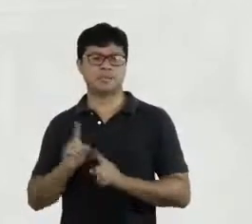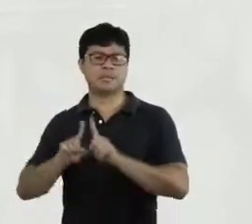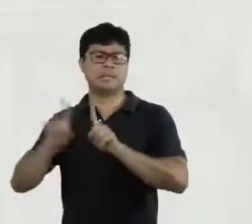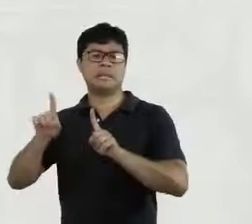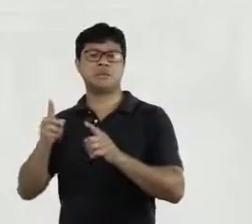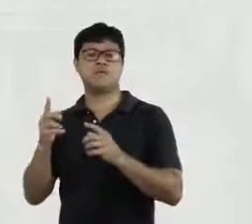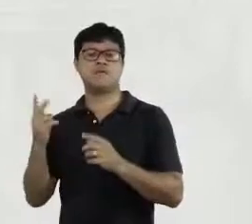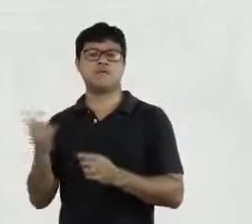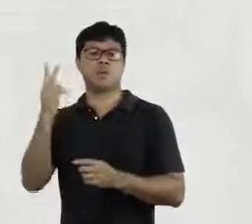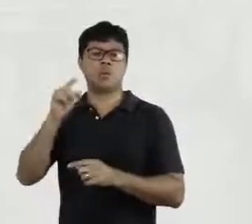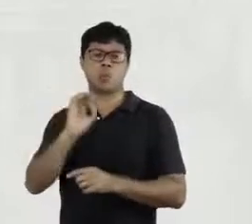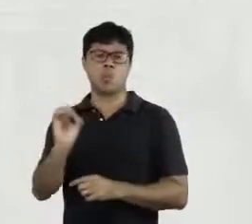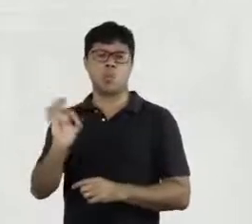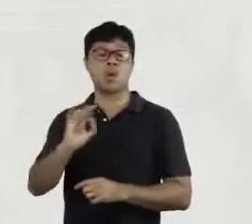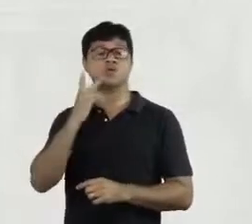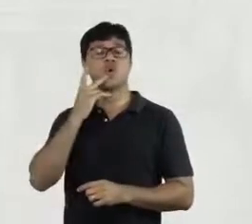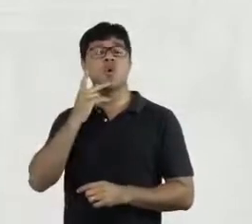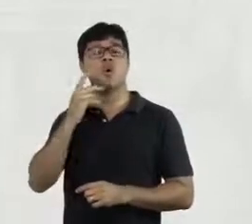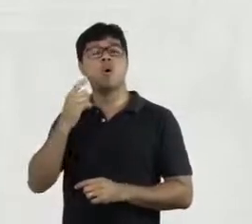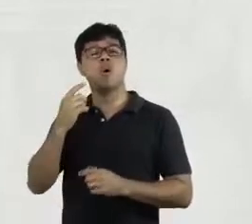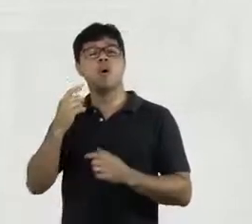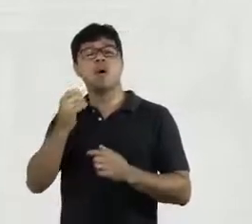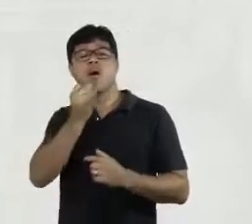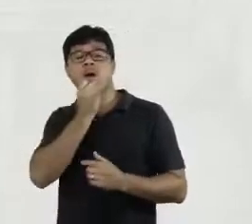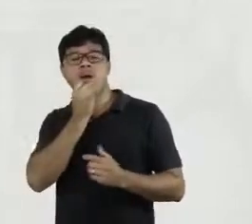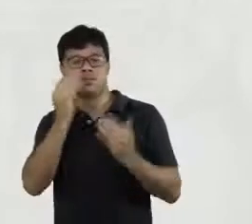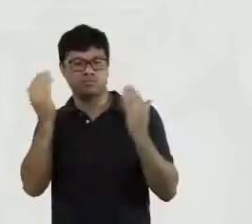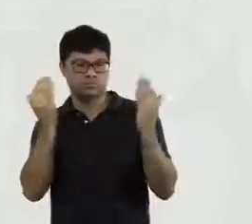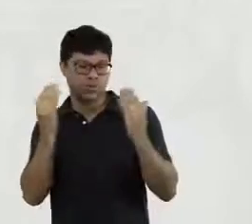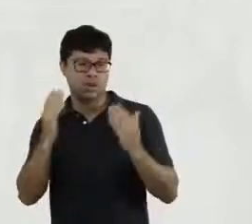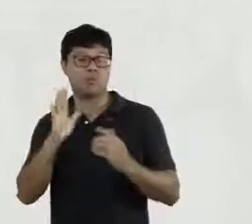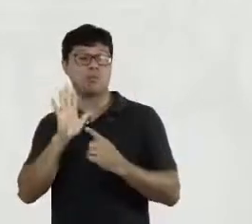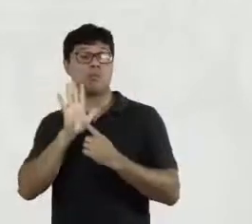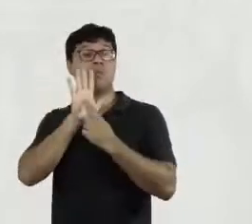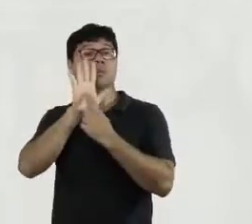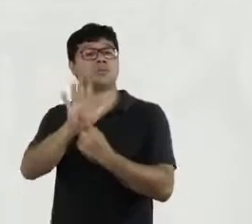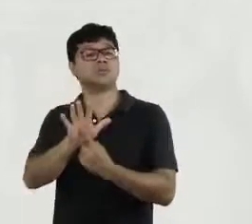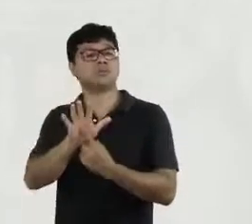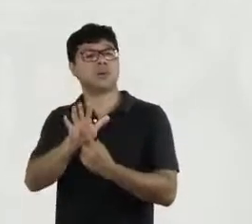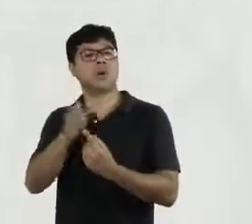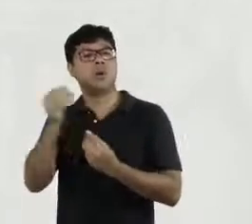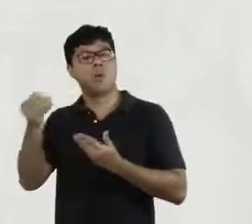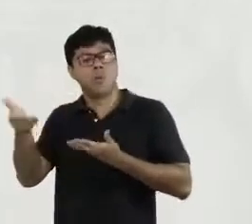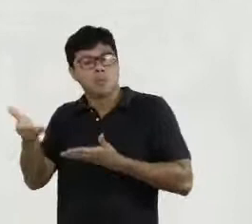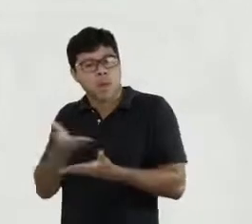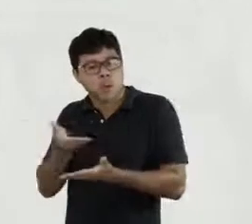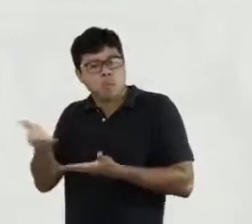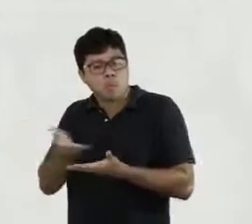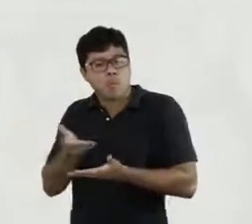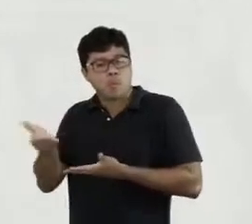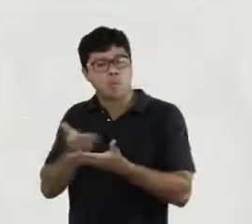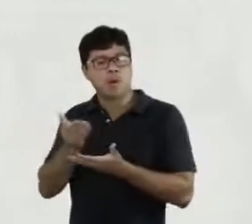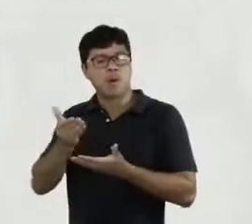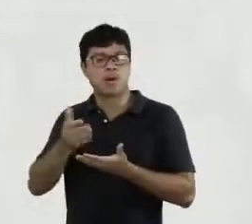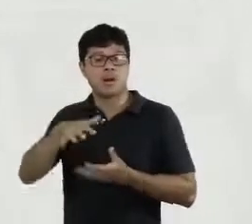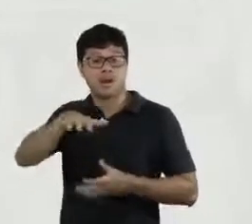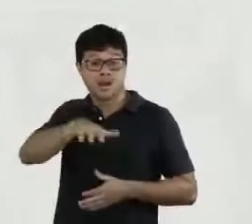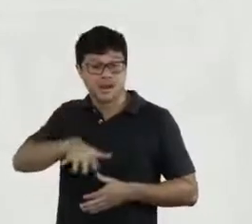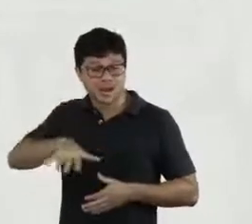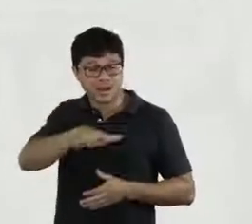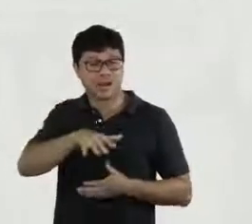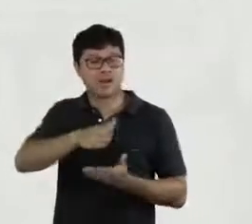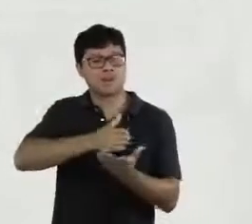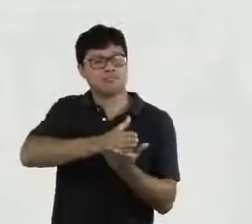estatístico nenhum, é apenas uma ilustração para demonstrar o grau de interação entre esses ramos